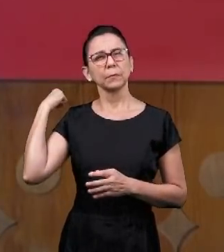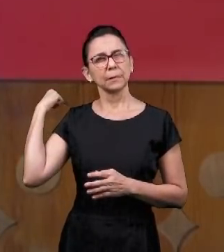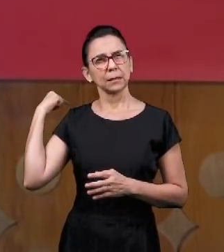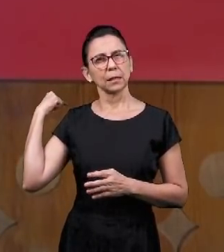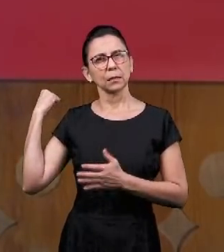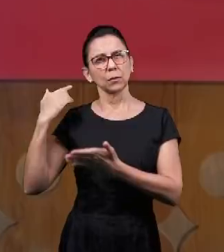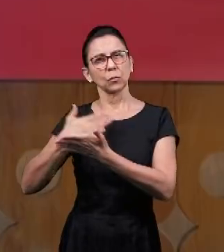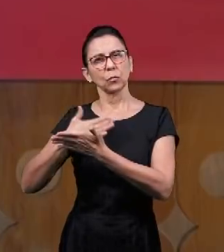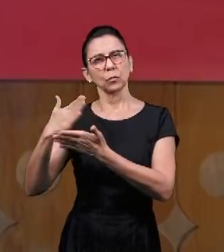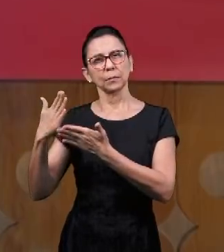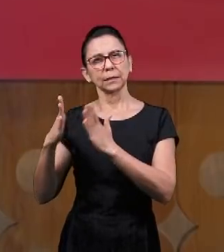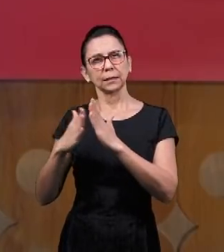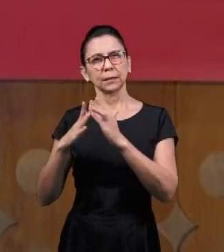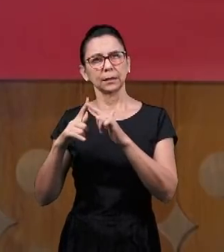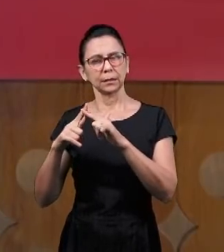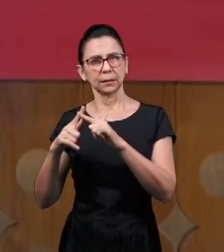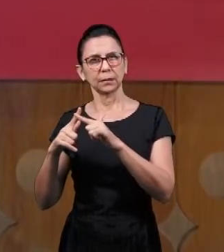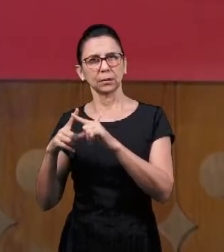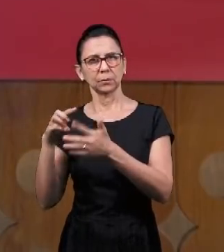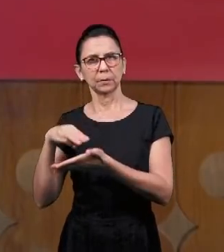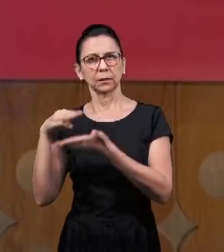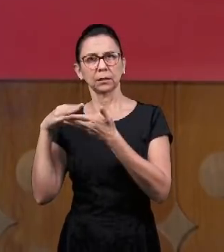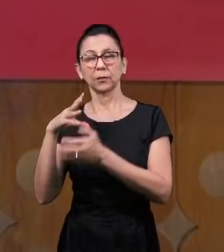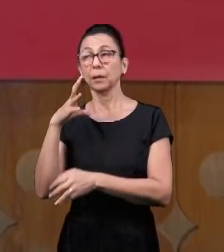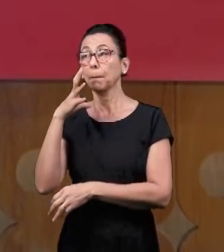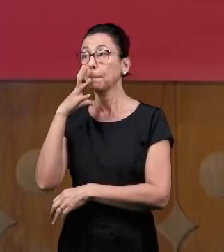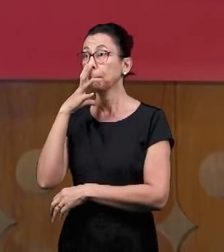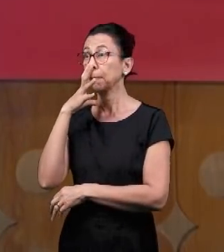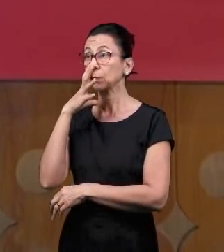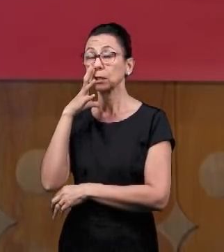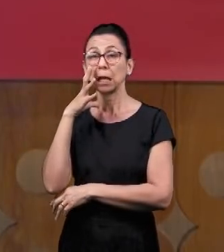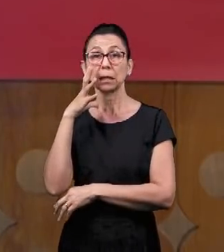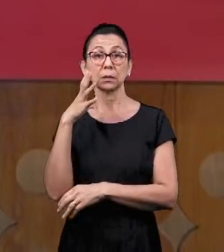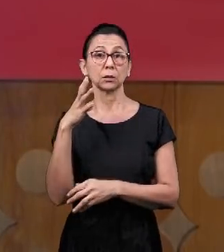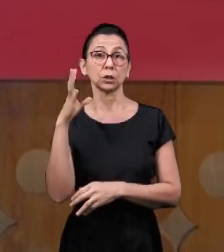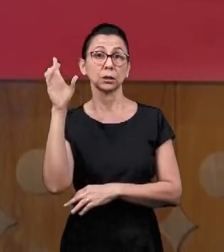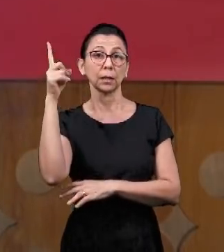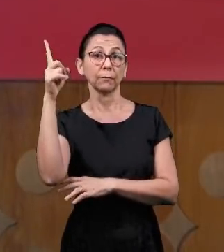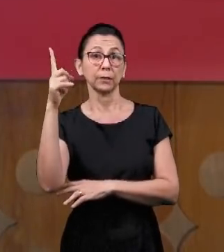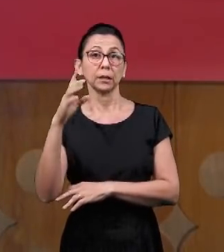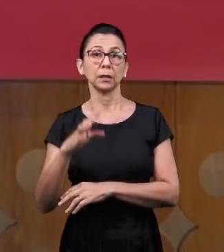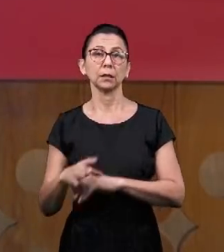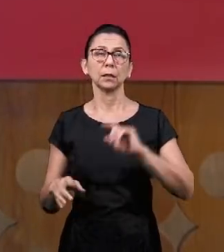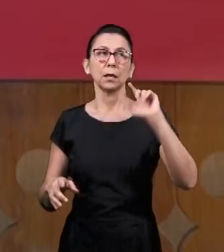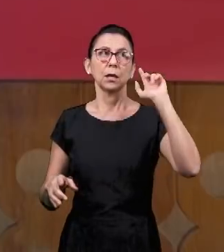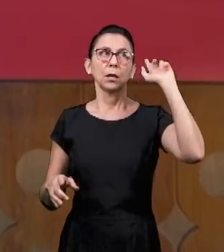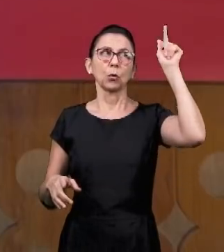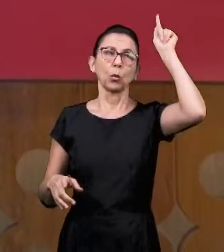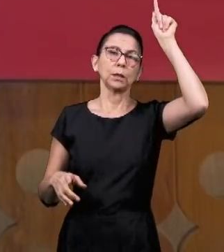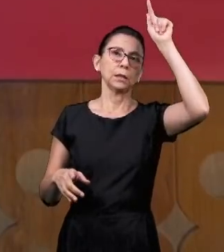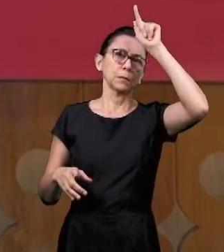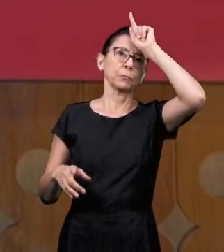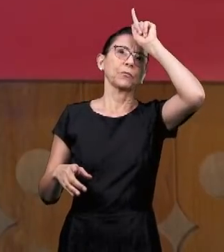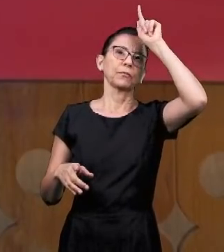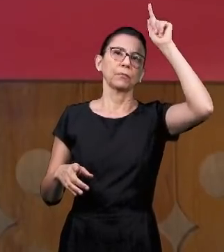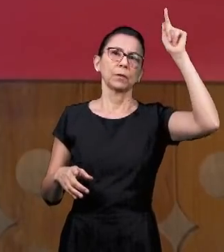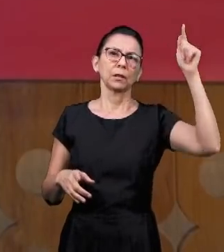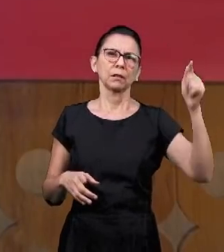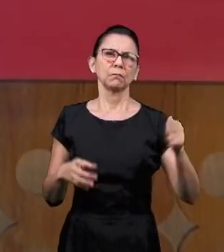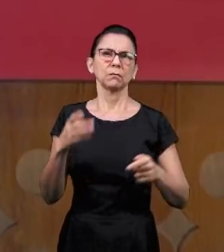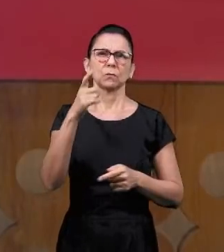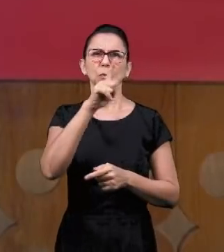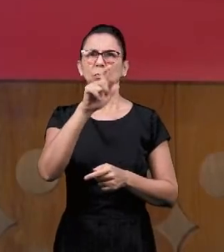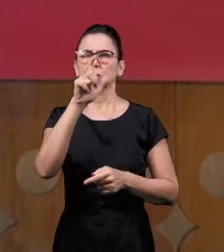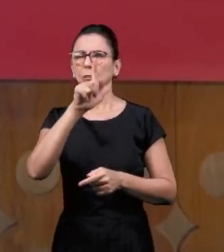aquela mensagem de Davi e Golias. Mas fui vendo outras mensagens, como a longa guerra, o uso do arco,